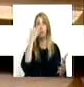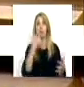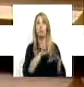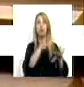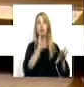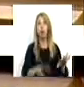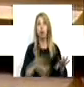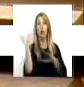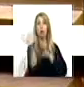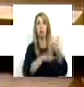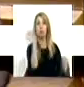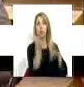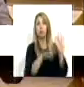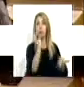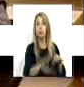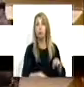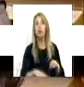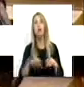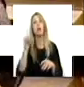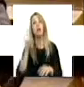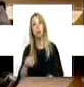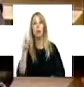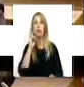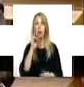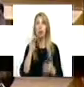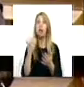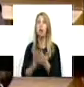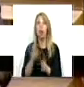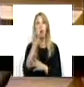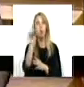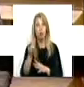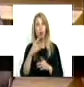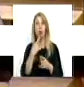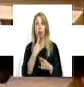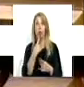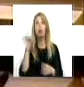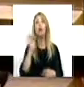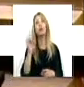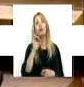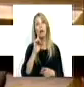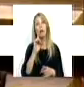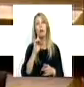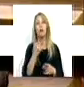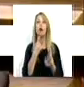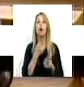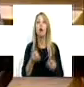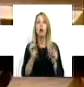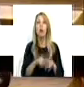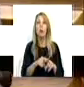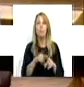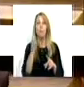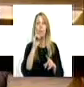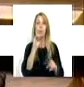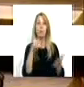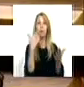desta deposição, e que se garanta também uma questão extraordinariamente importante, a requalificação ambiental